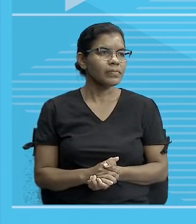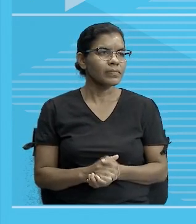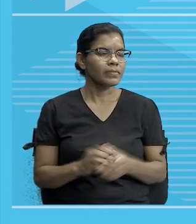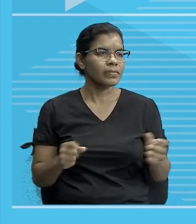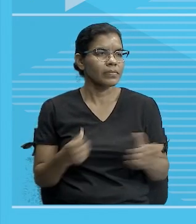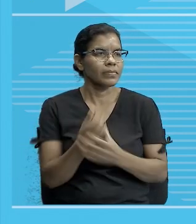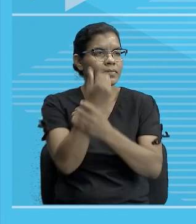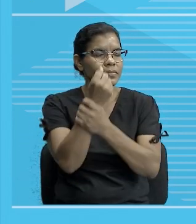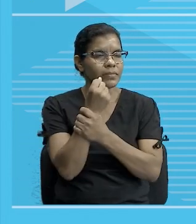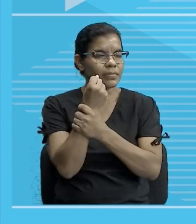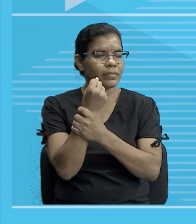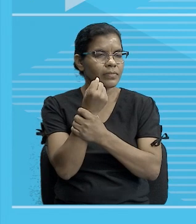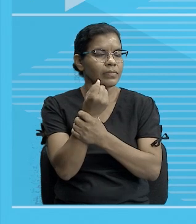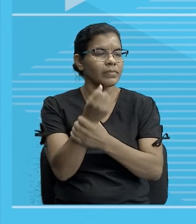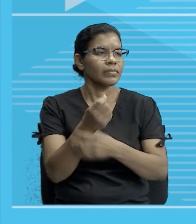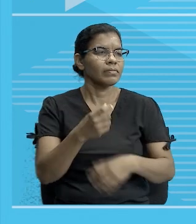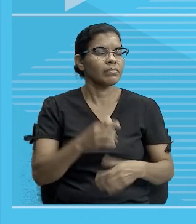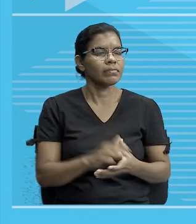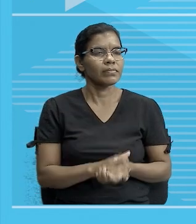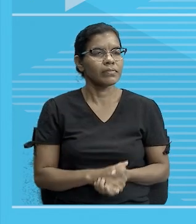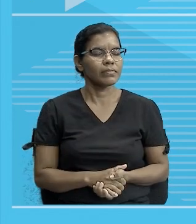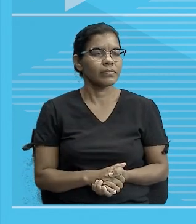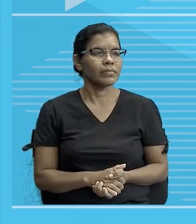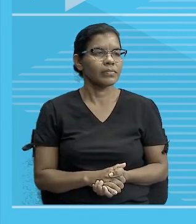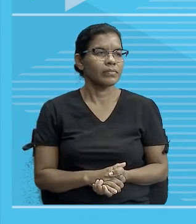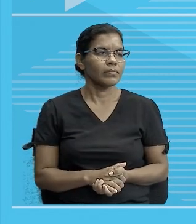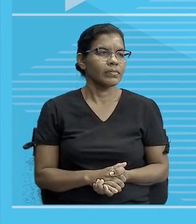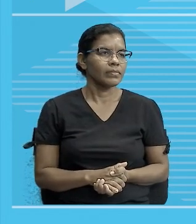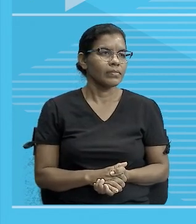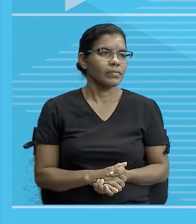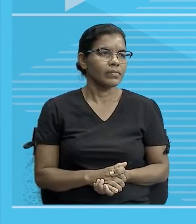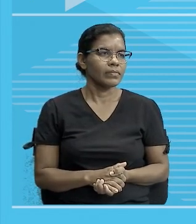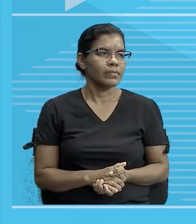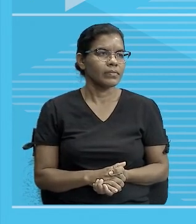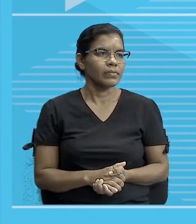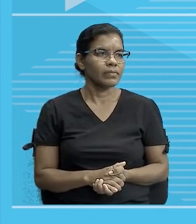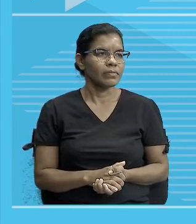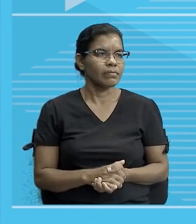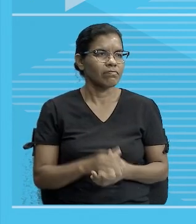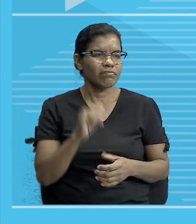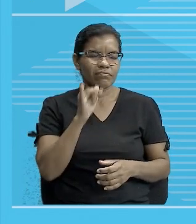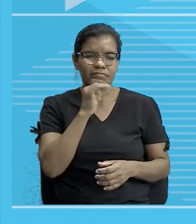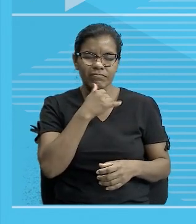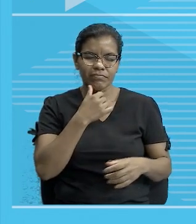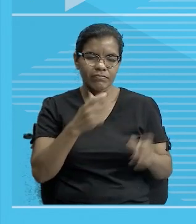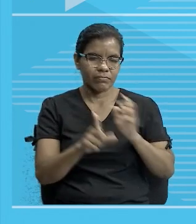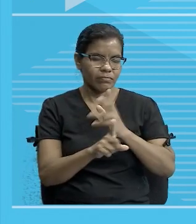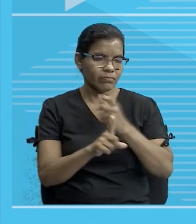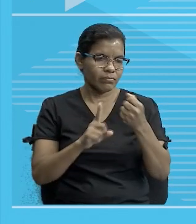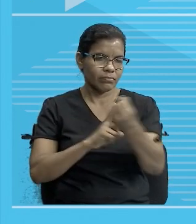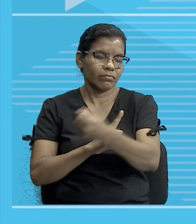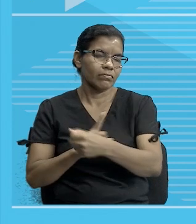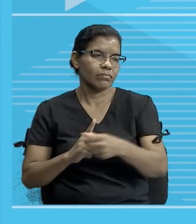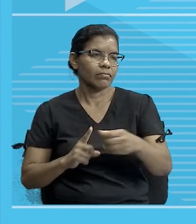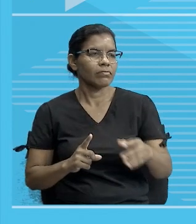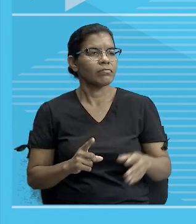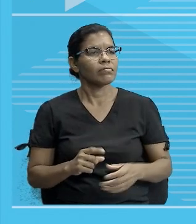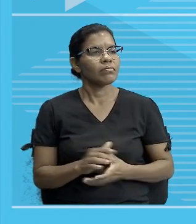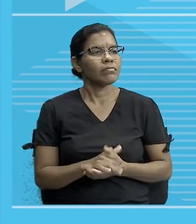indignação, uma indignação generalizada com o rei, um descontentamento generalizado com o